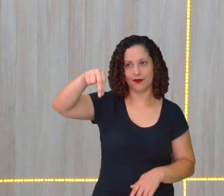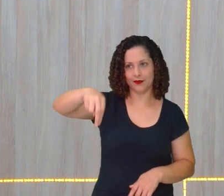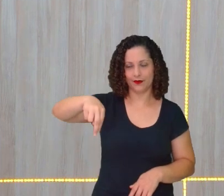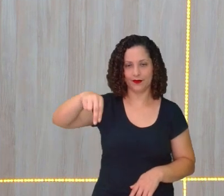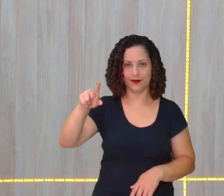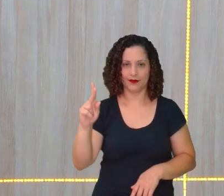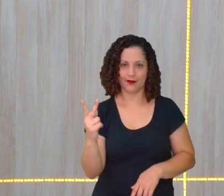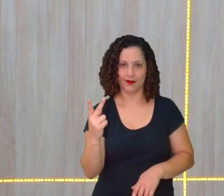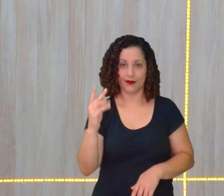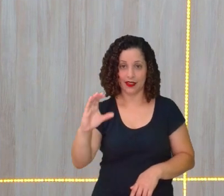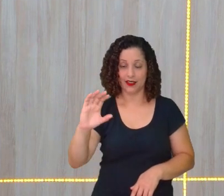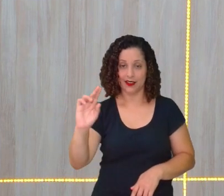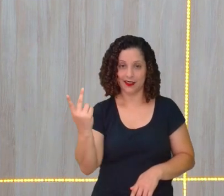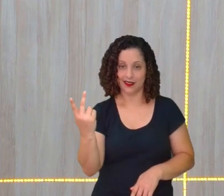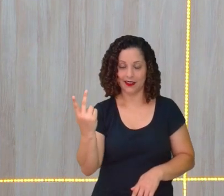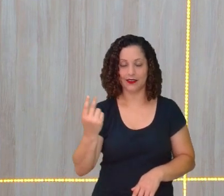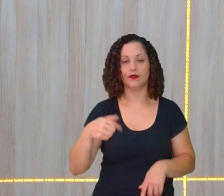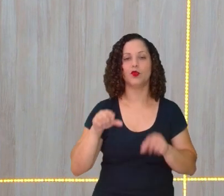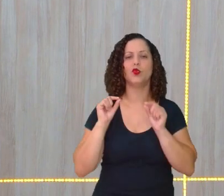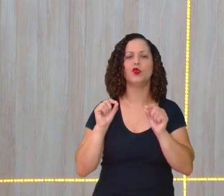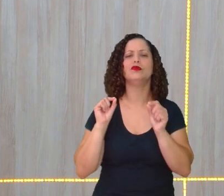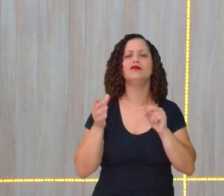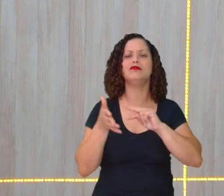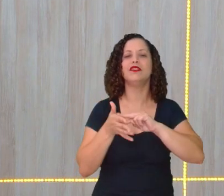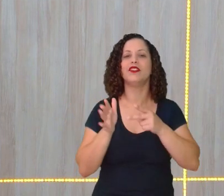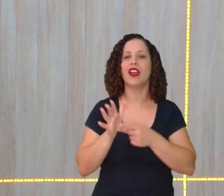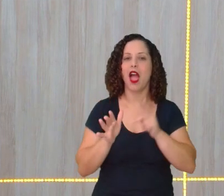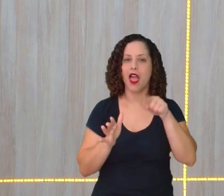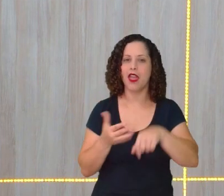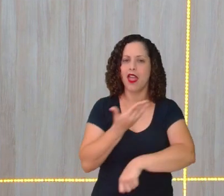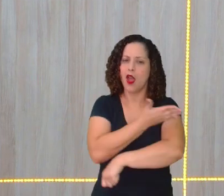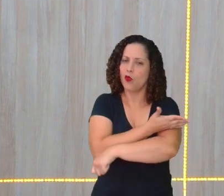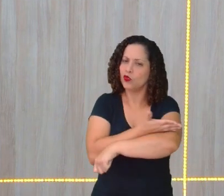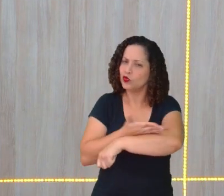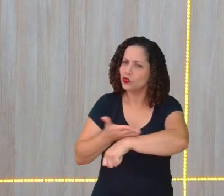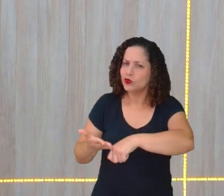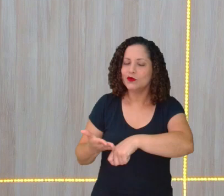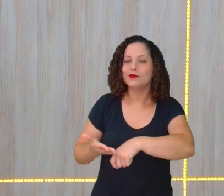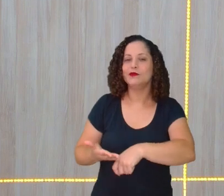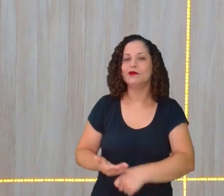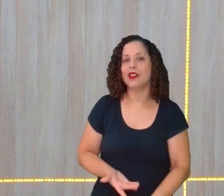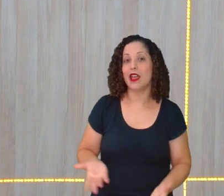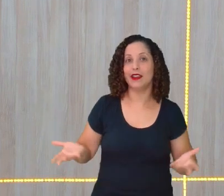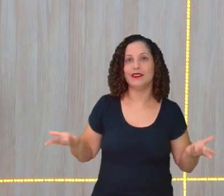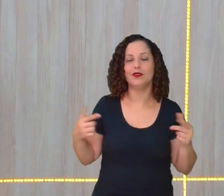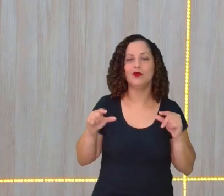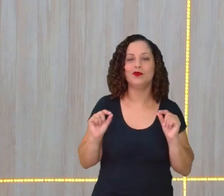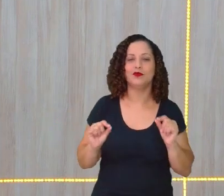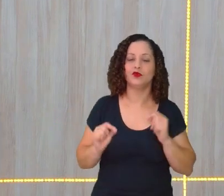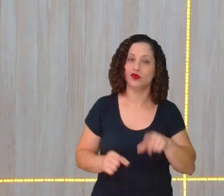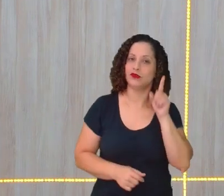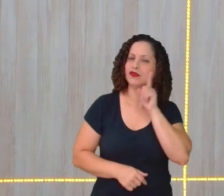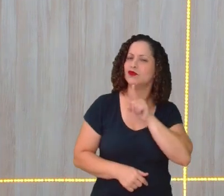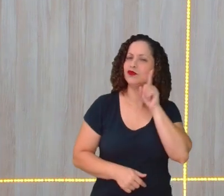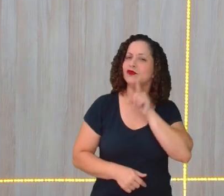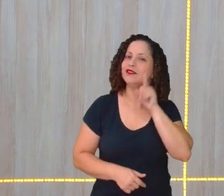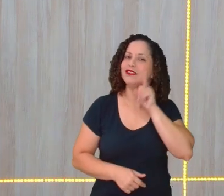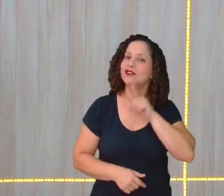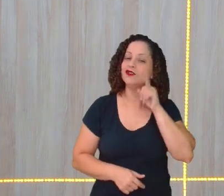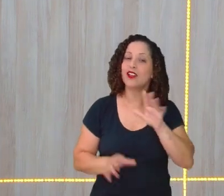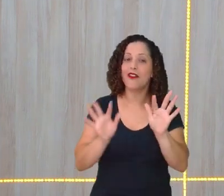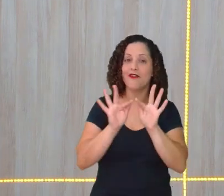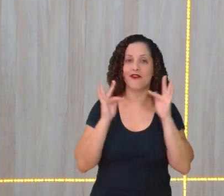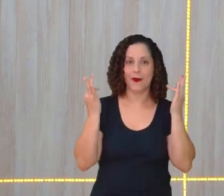tá? De passar filmes, a família se sentar, se reunir para